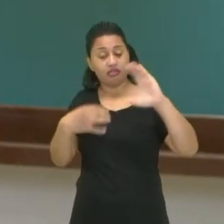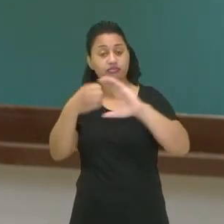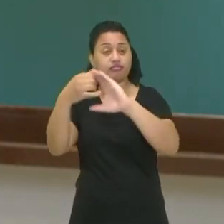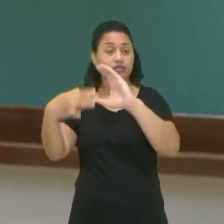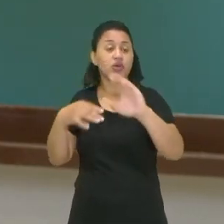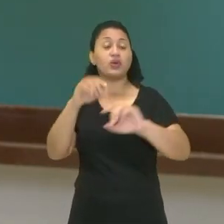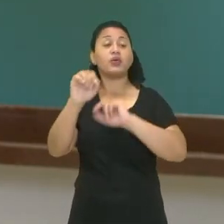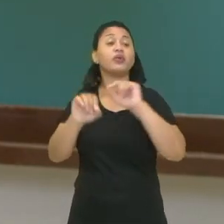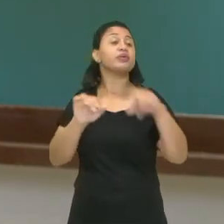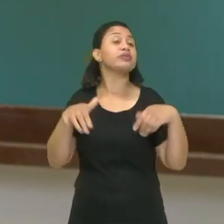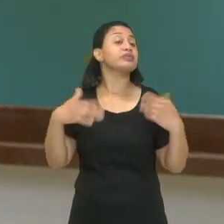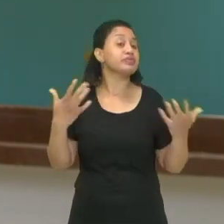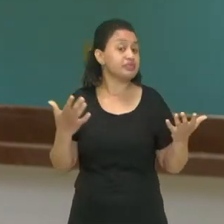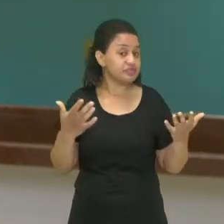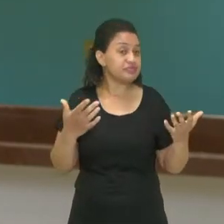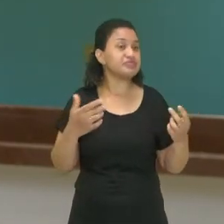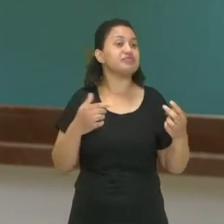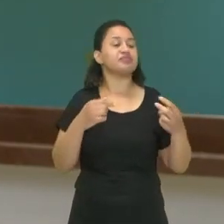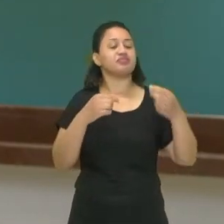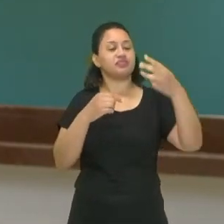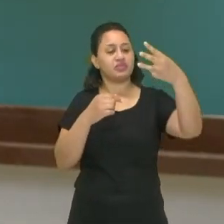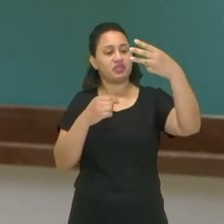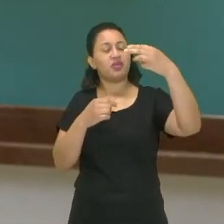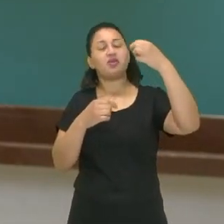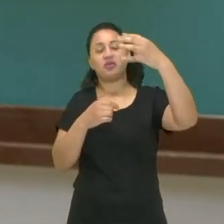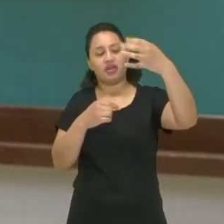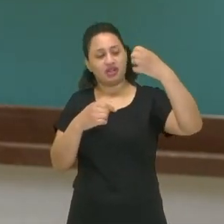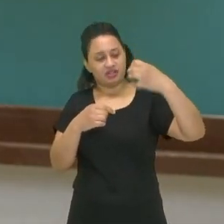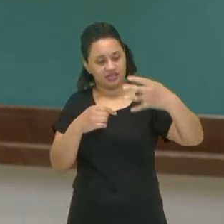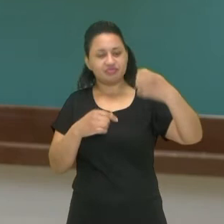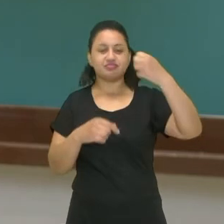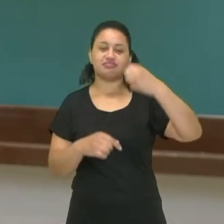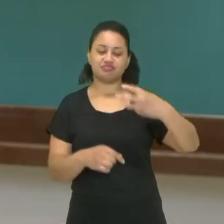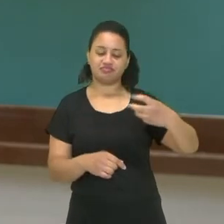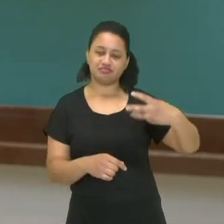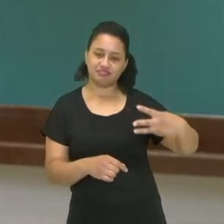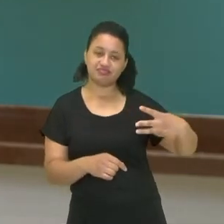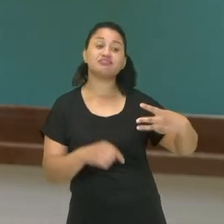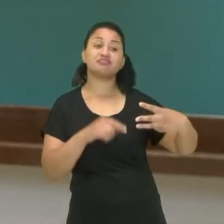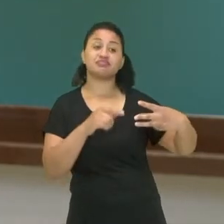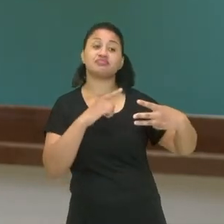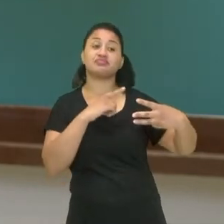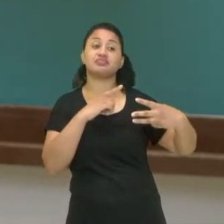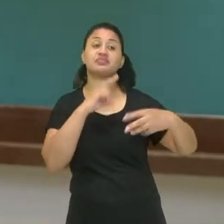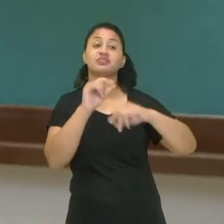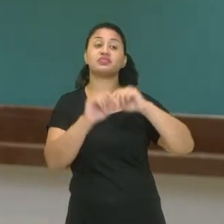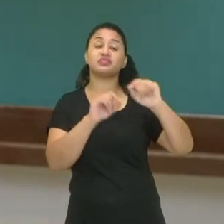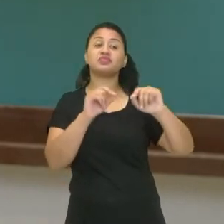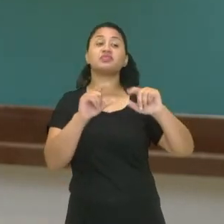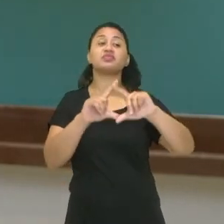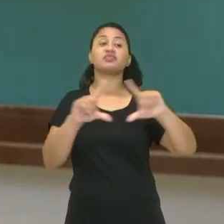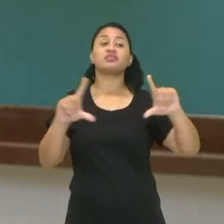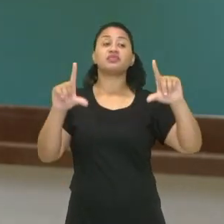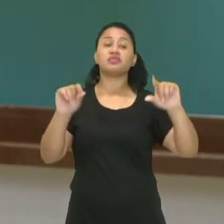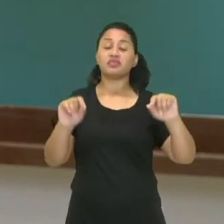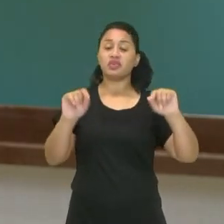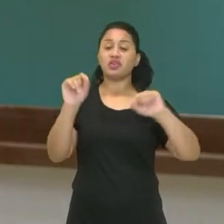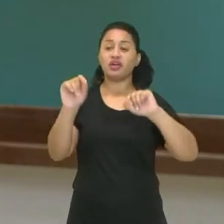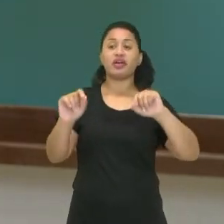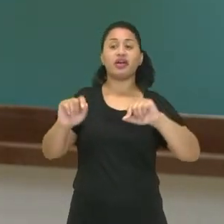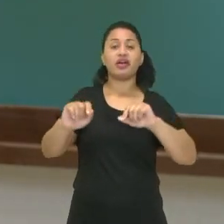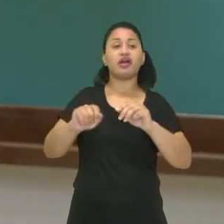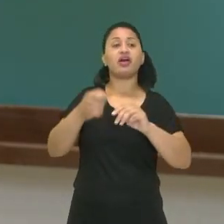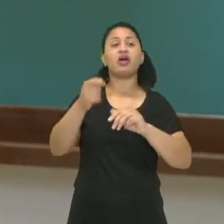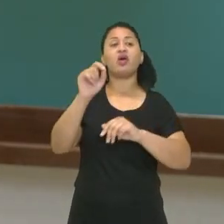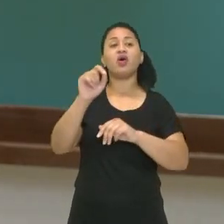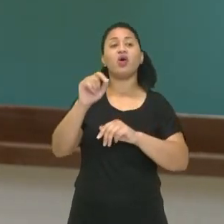do quê? De dois quartetos, dois tercetos, né? Eu tenho aqui, ó, a chave de ouro que